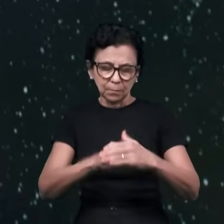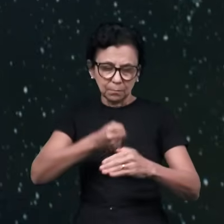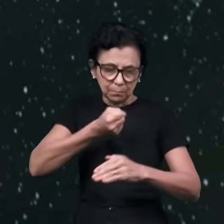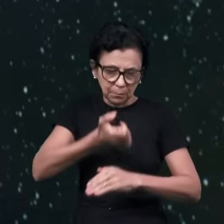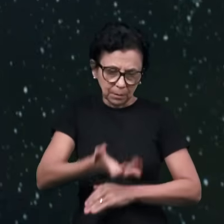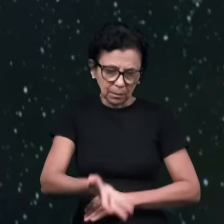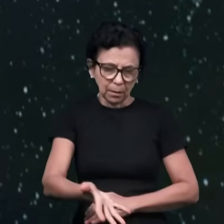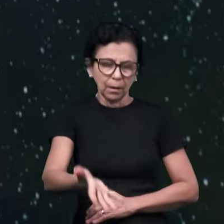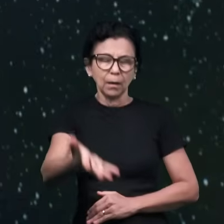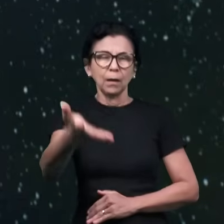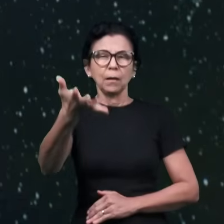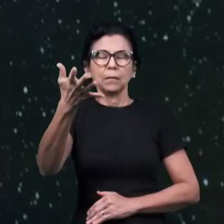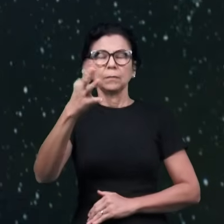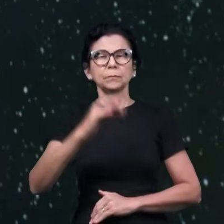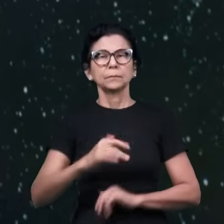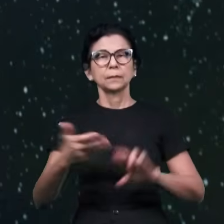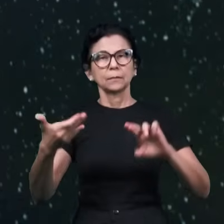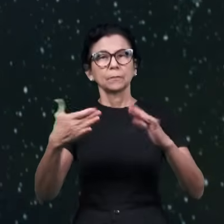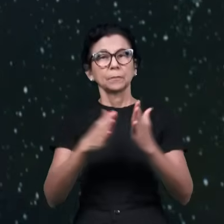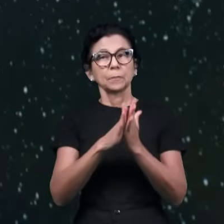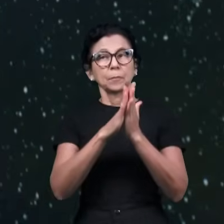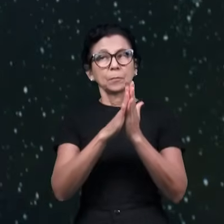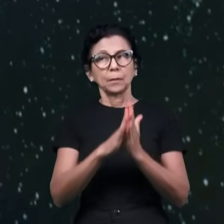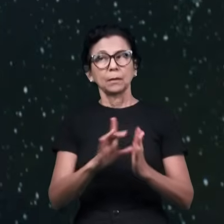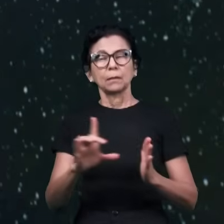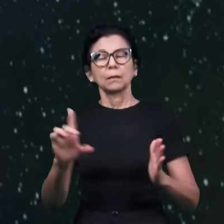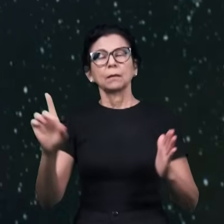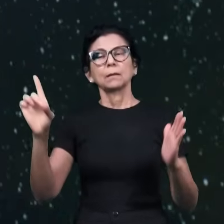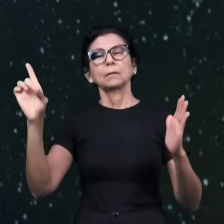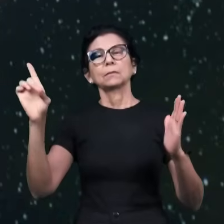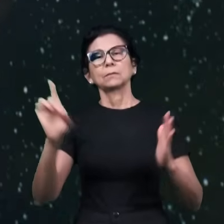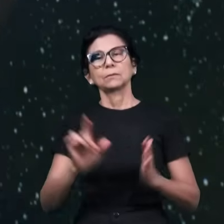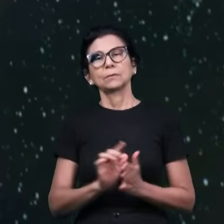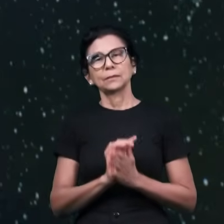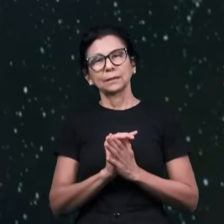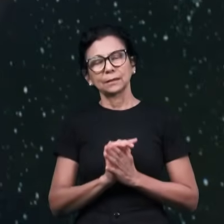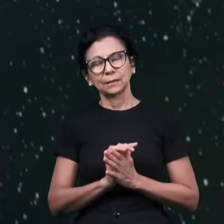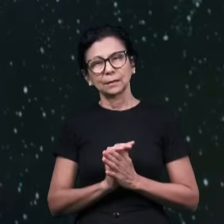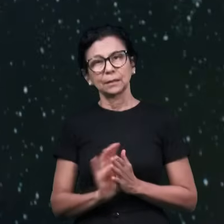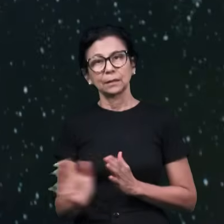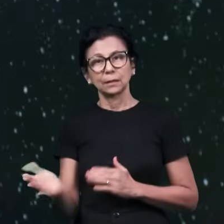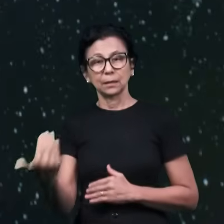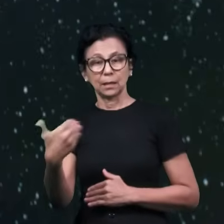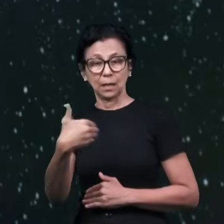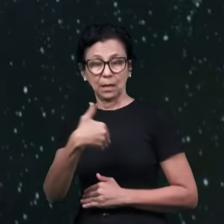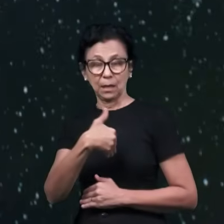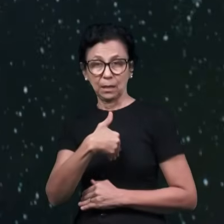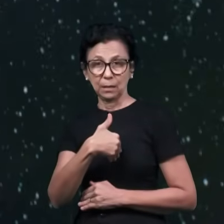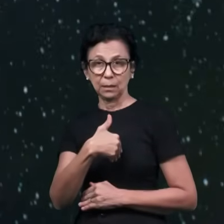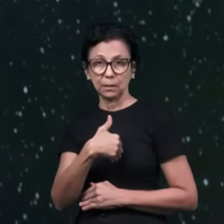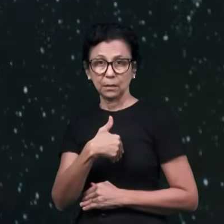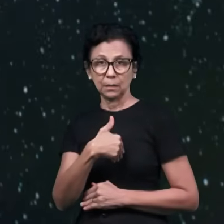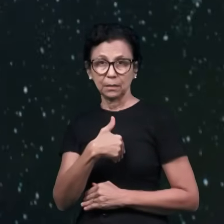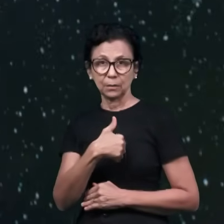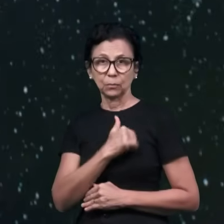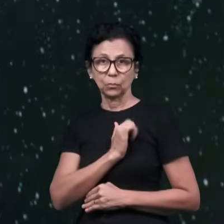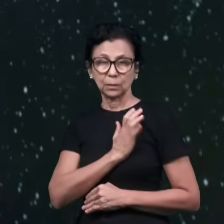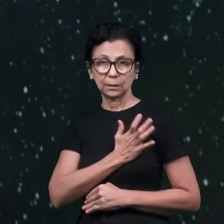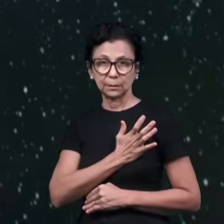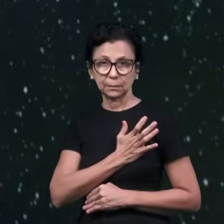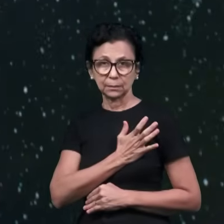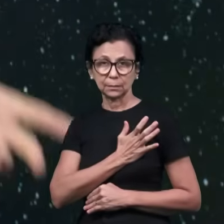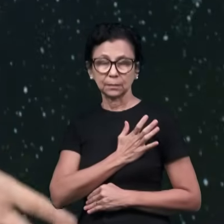alcança o coração do homem e que gera a salvação, que gera o nome no livro da vida, que